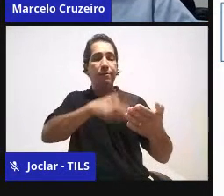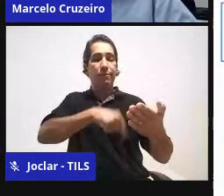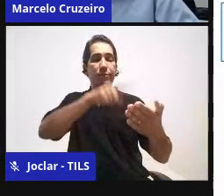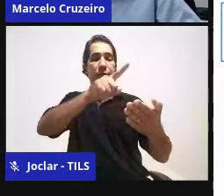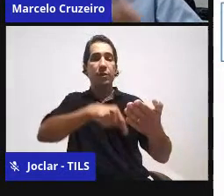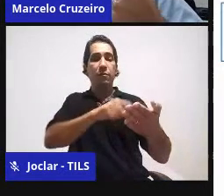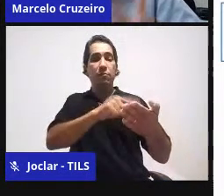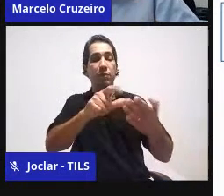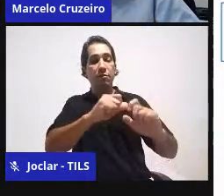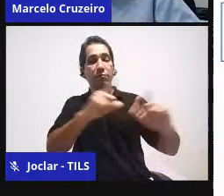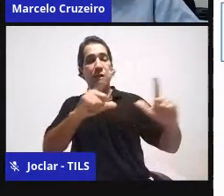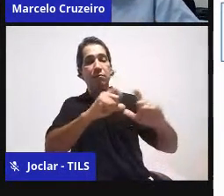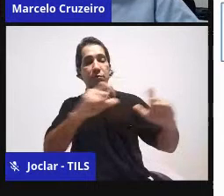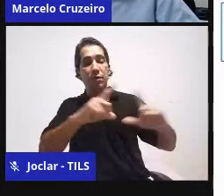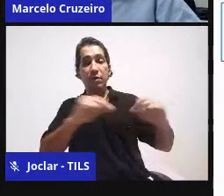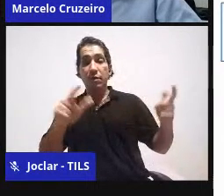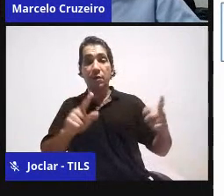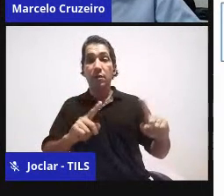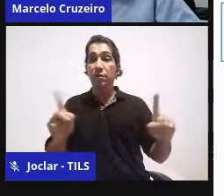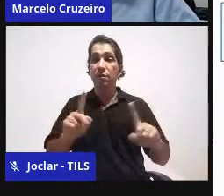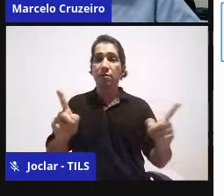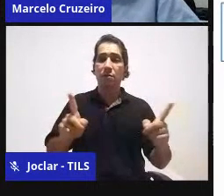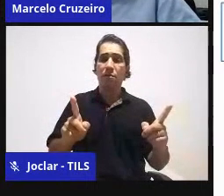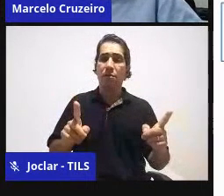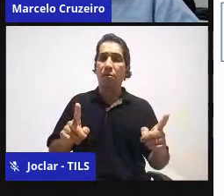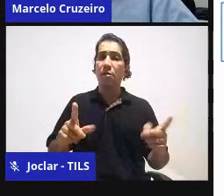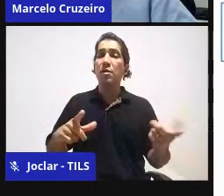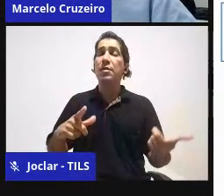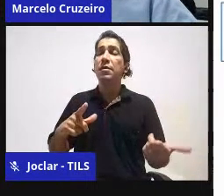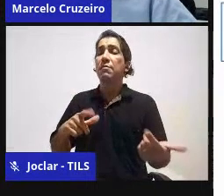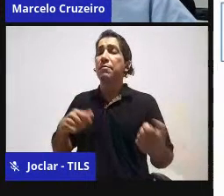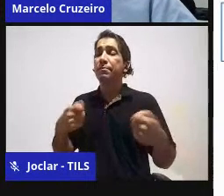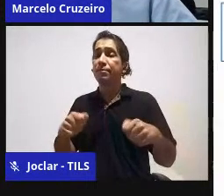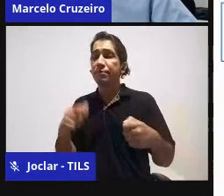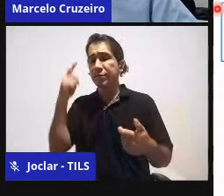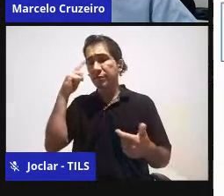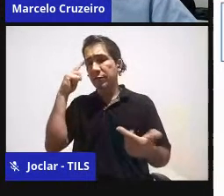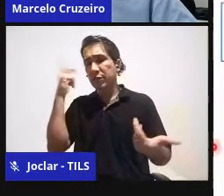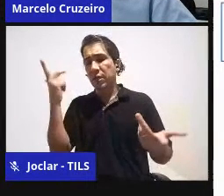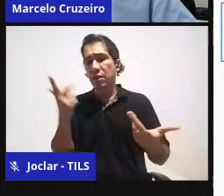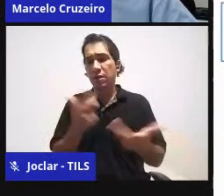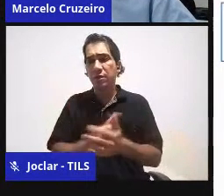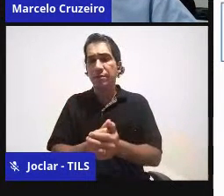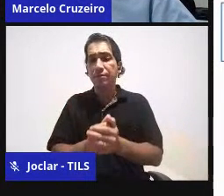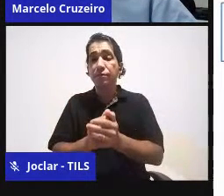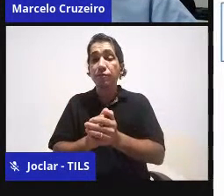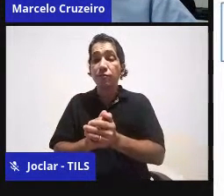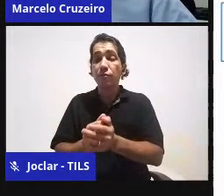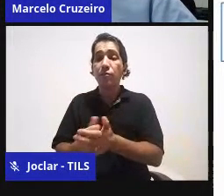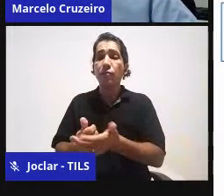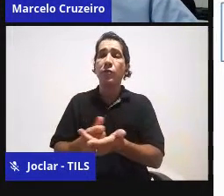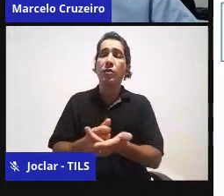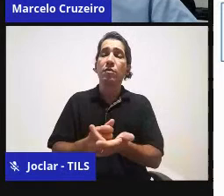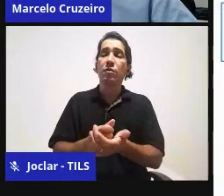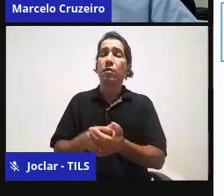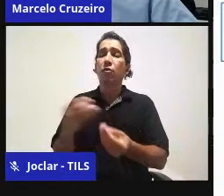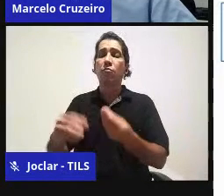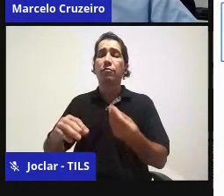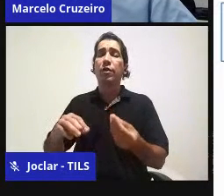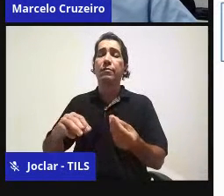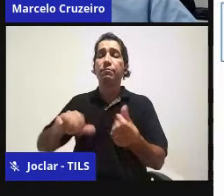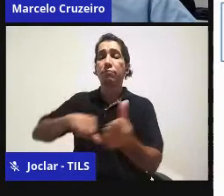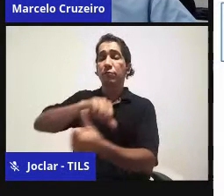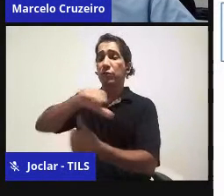os sistemas em um único ambiente para facilitar a tomada de decisão. Então você converge os equipamentos, mas você